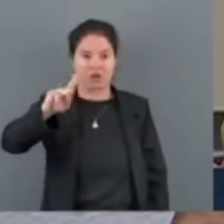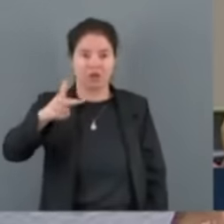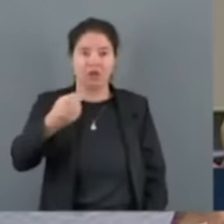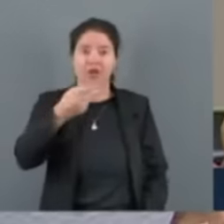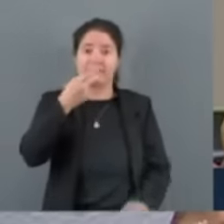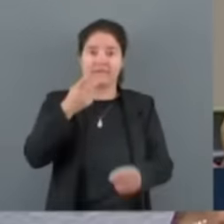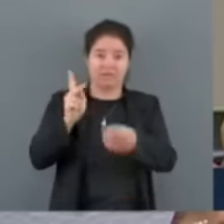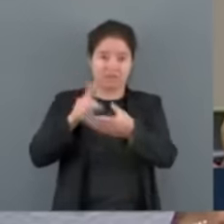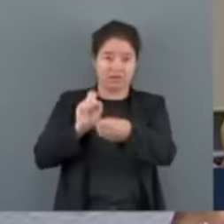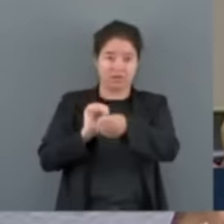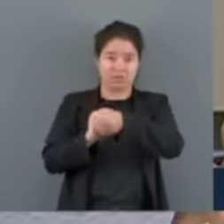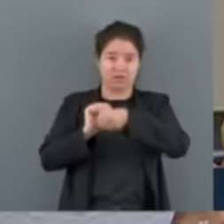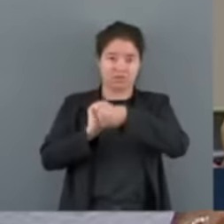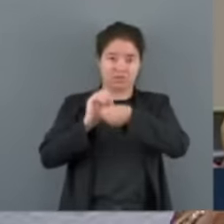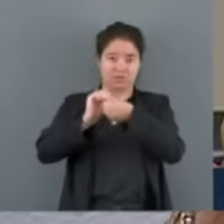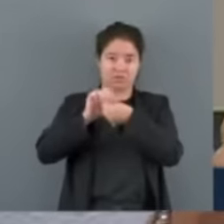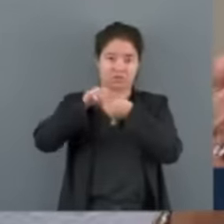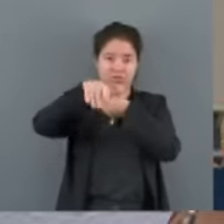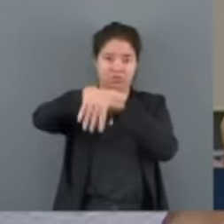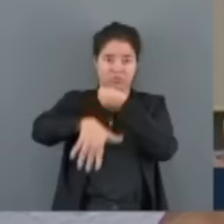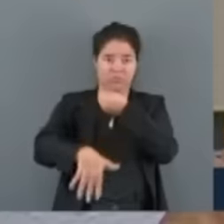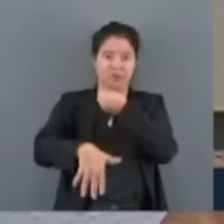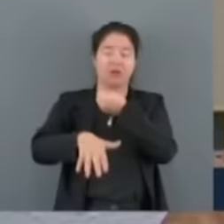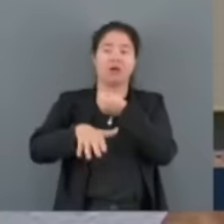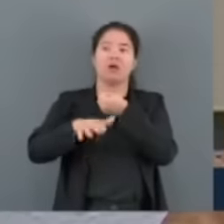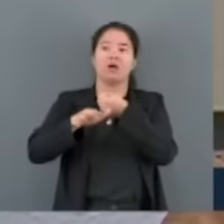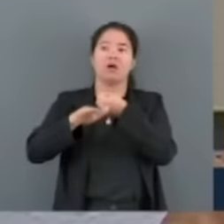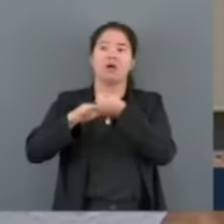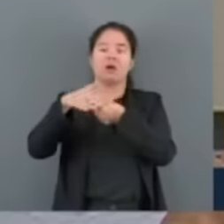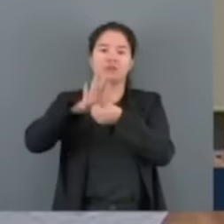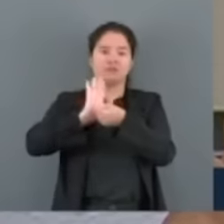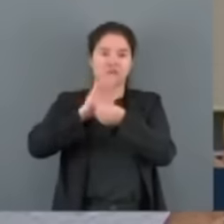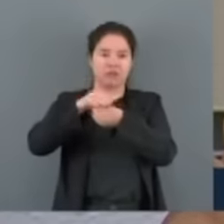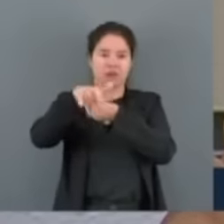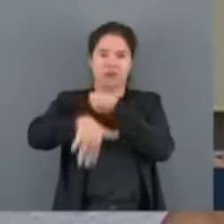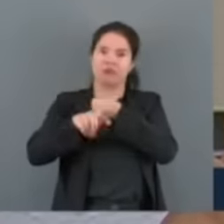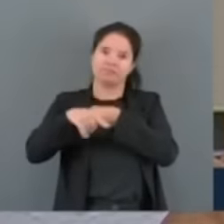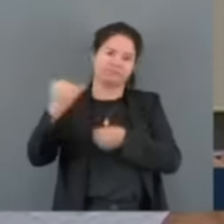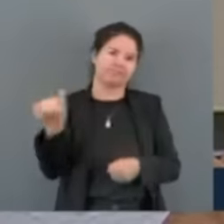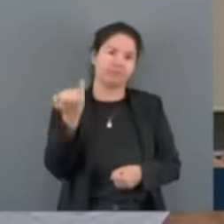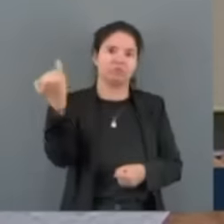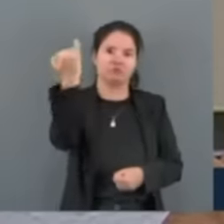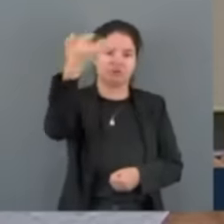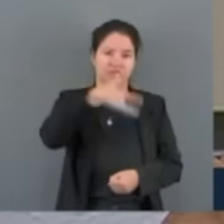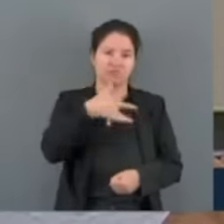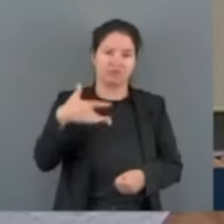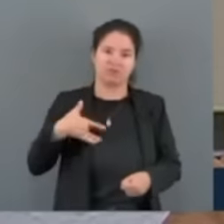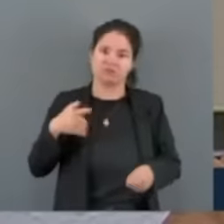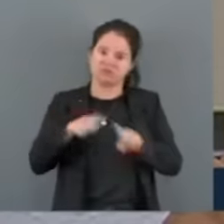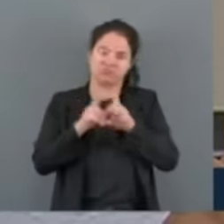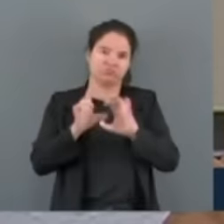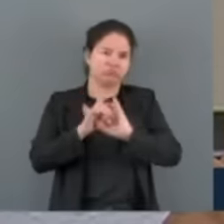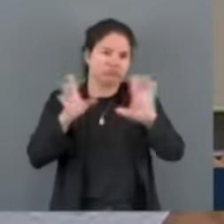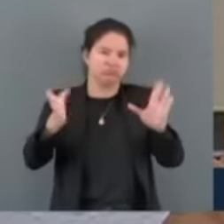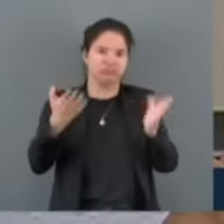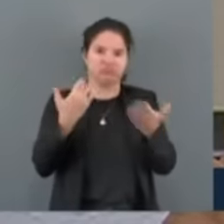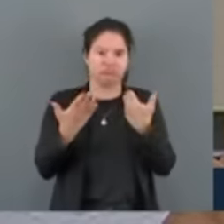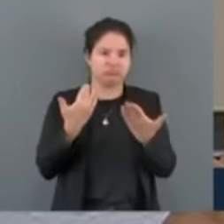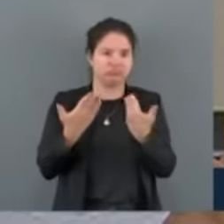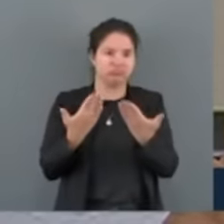básico é um determinante social da saúde, então fico totalmente à disposição para conversarmos, ainda que não